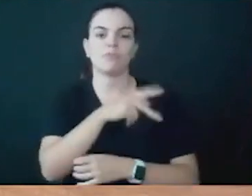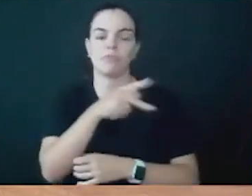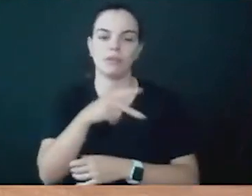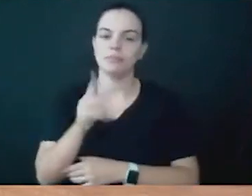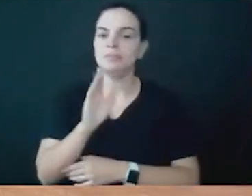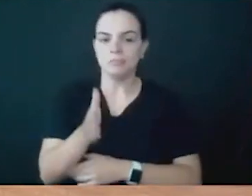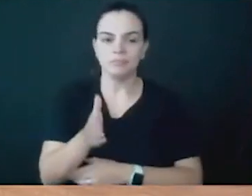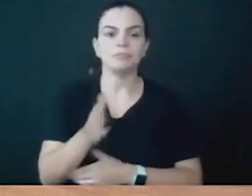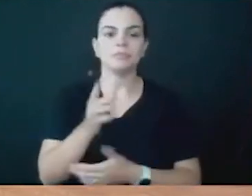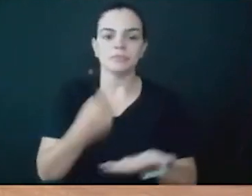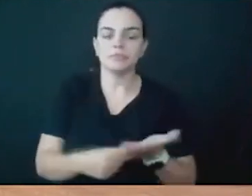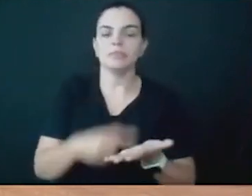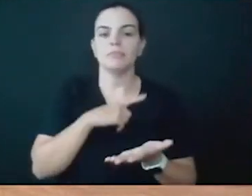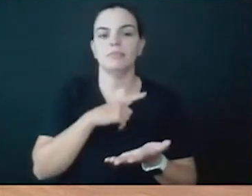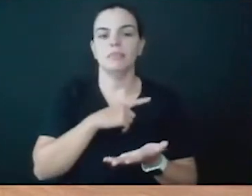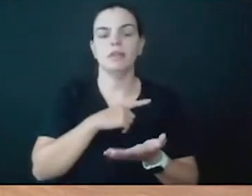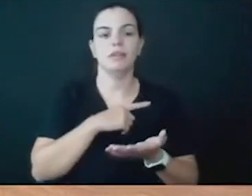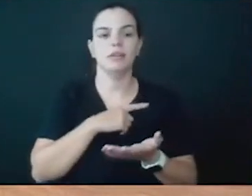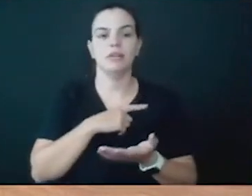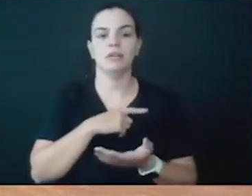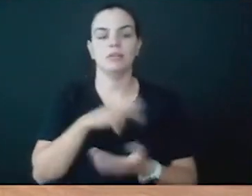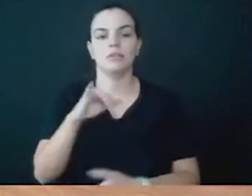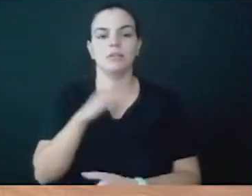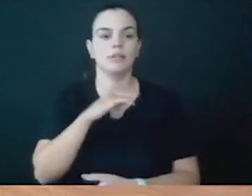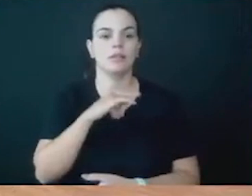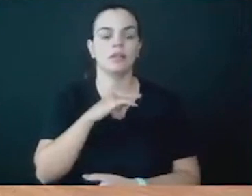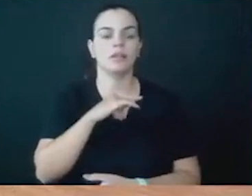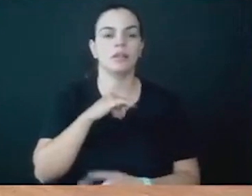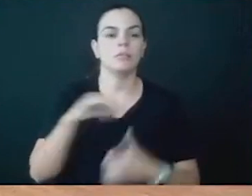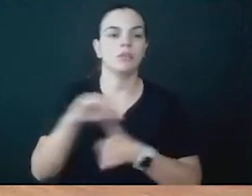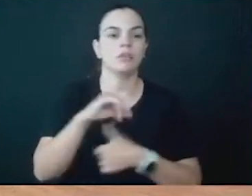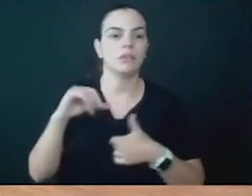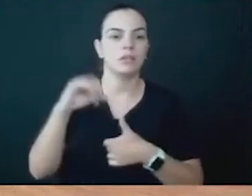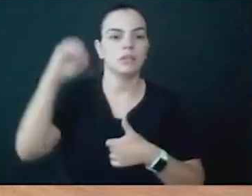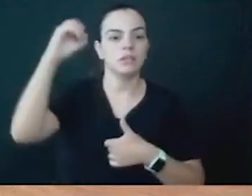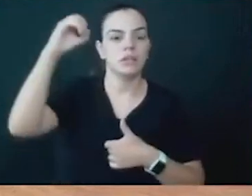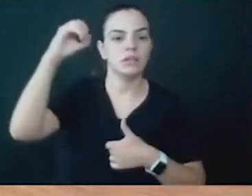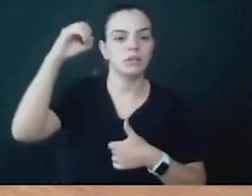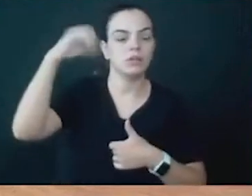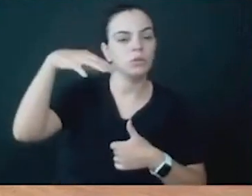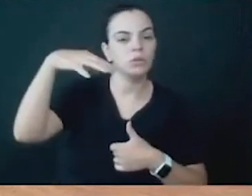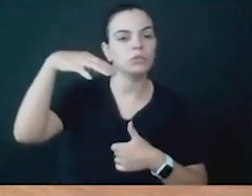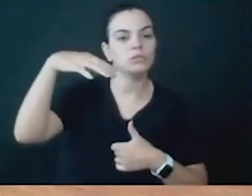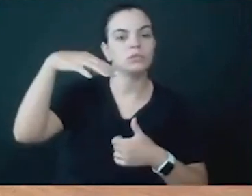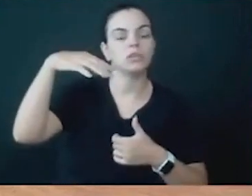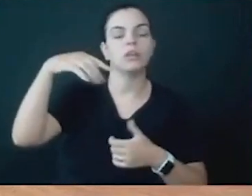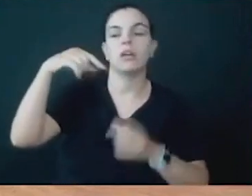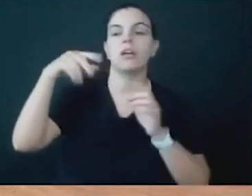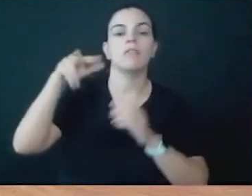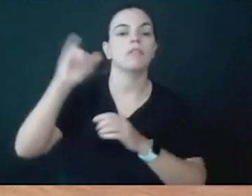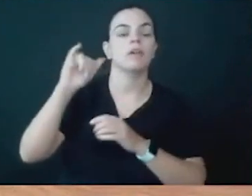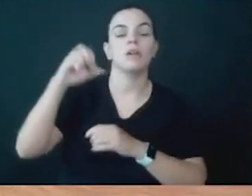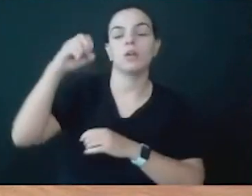sucessivamente a troca da iluminação pela iluminação mais moderna, pelas lâmpadas de LED. Então, se nós